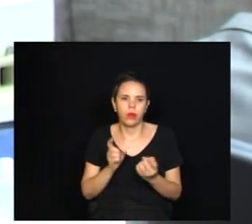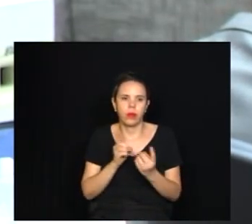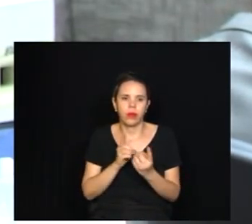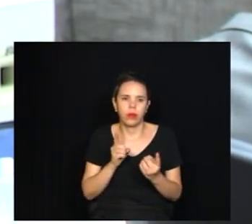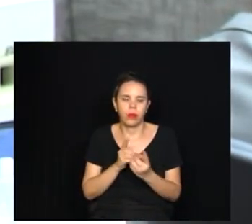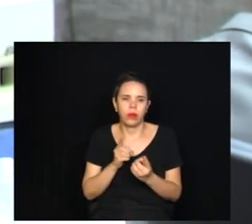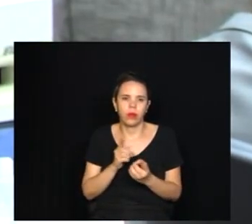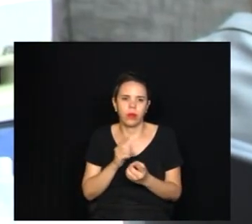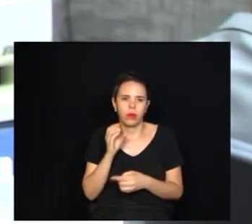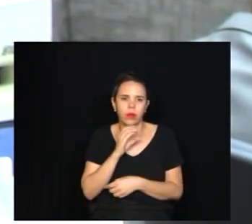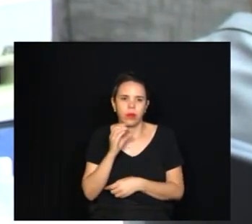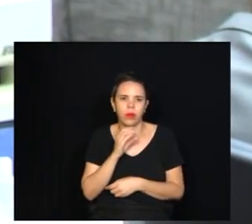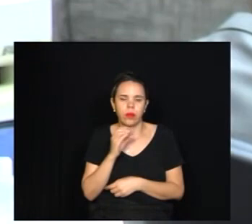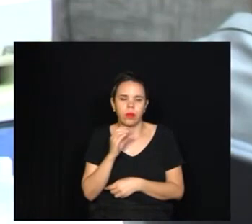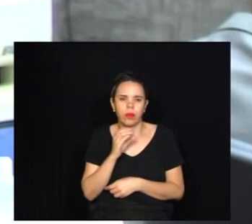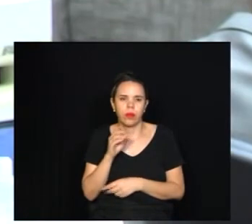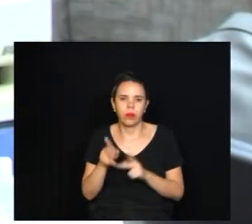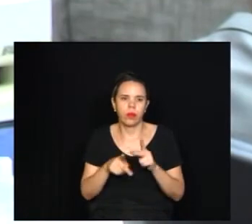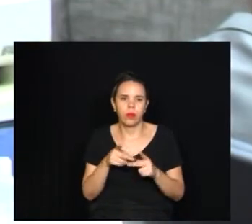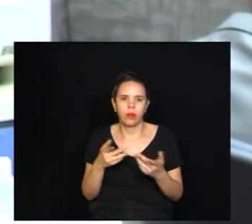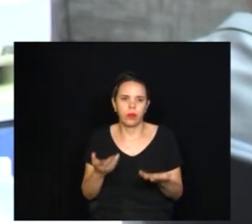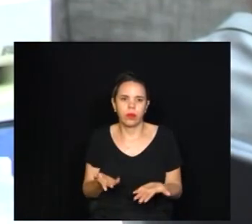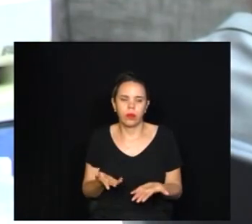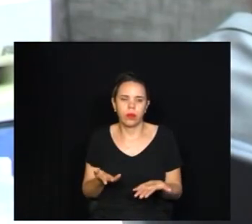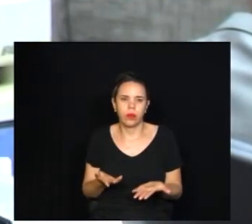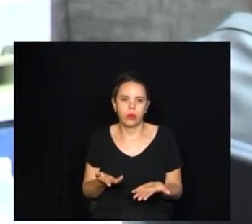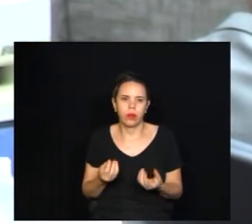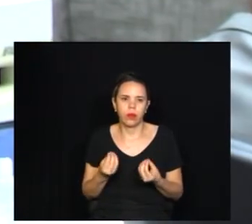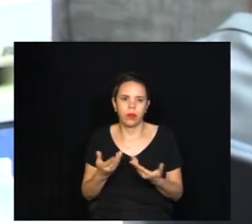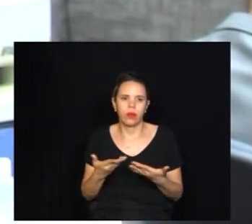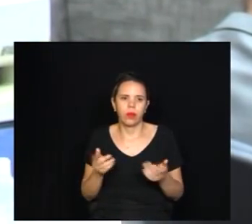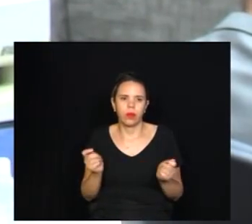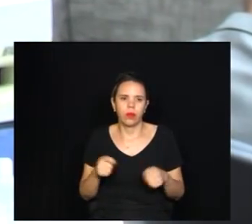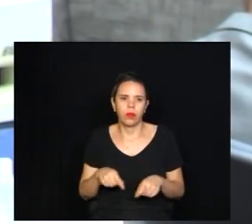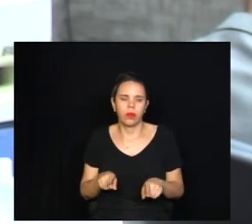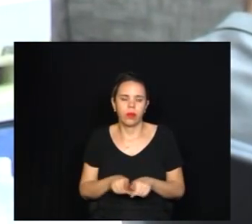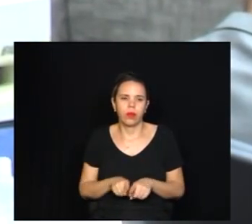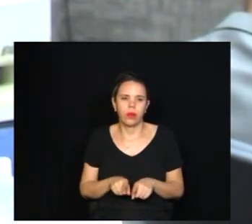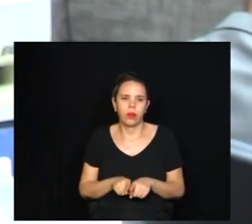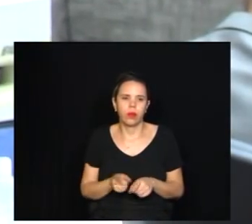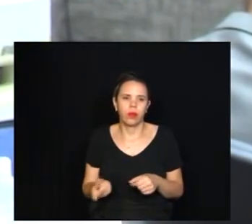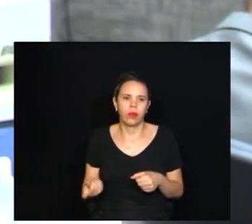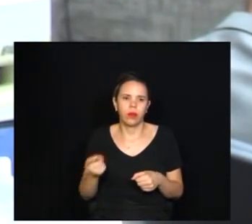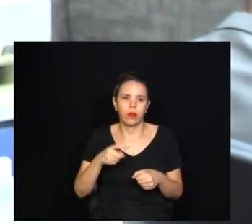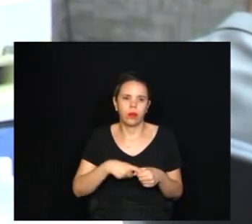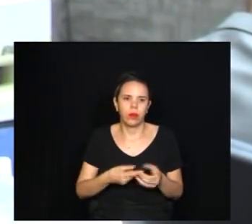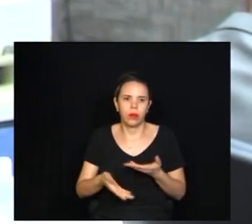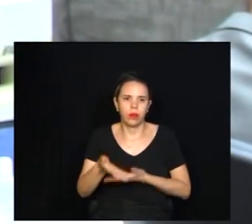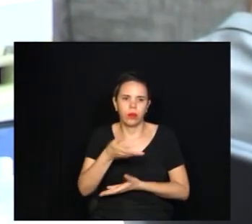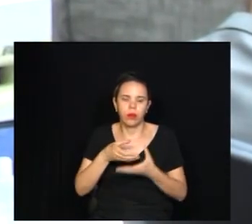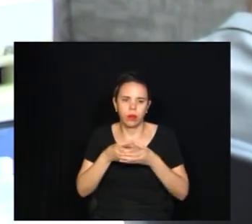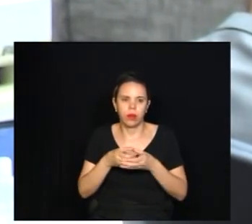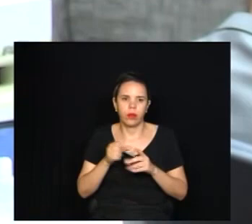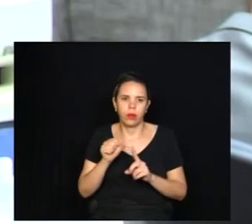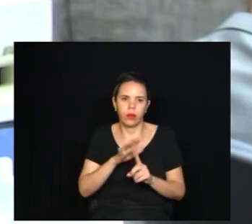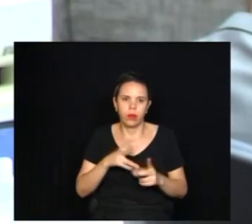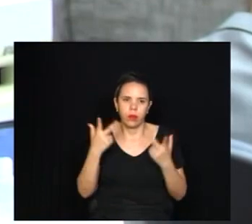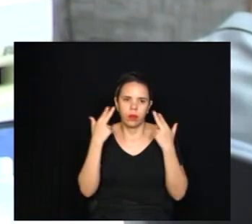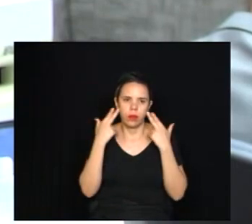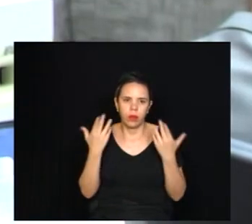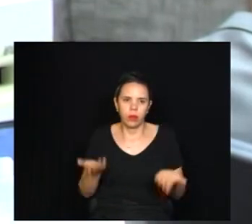em caráter emergencial essas pessoas, dando a elas condições de voltar ao convívio da sociedade